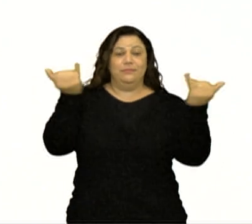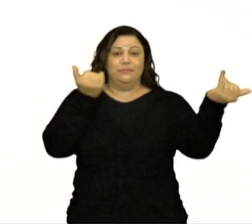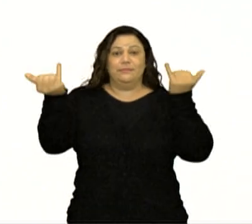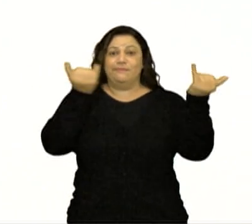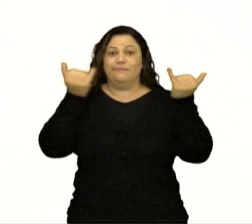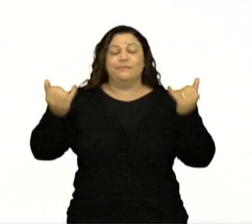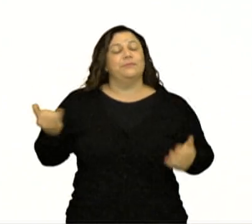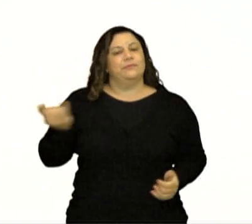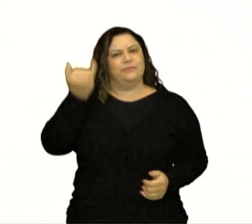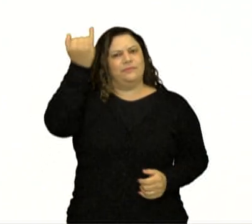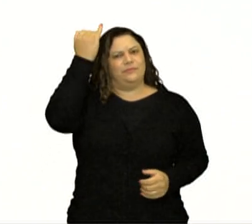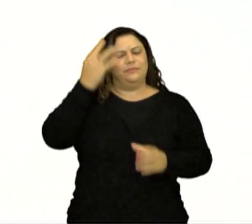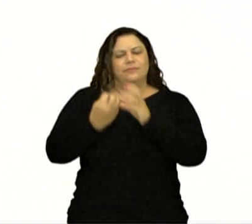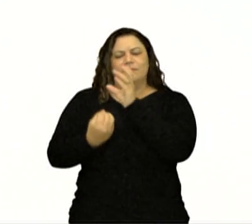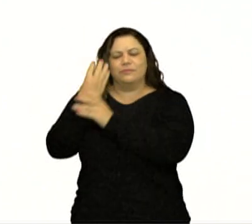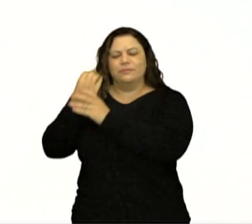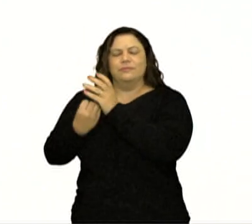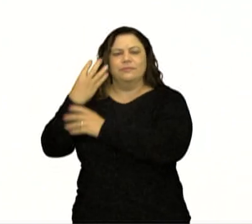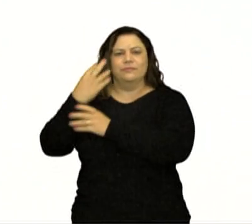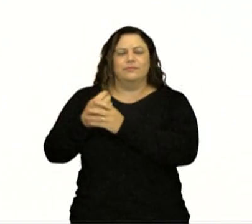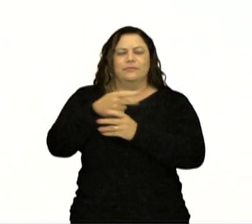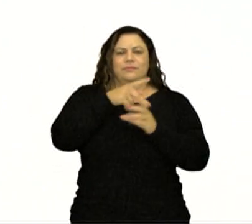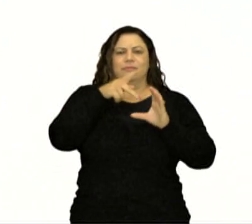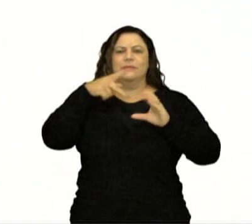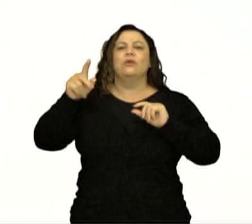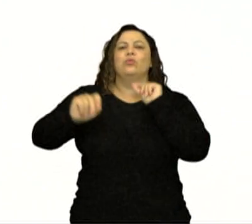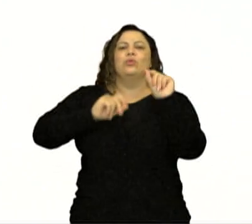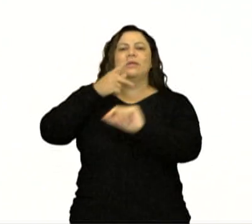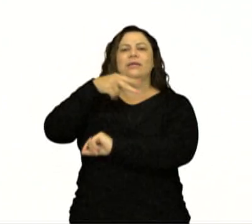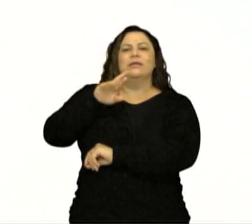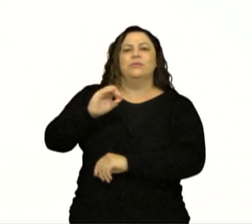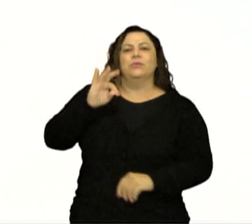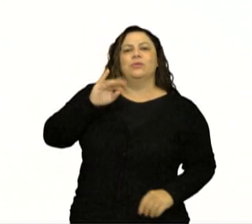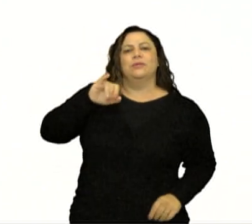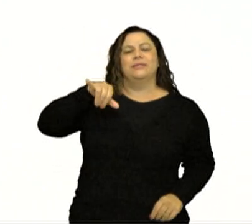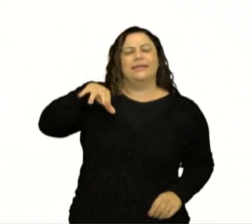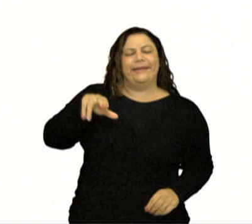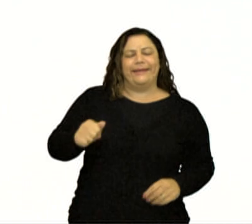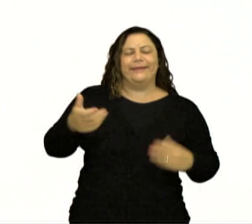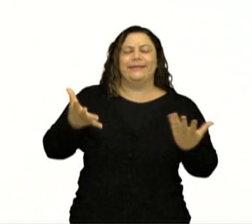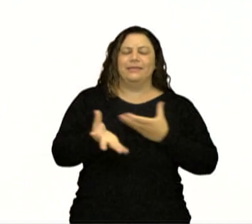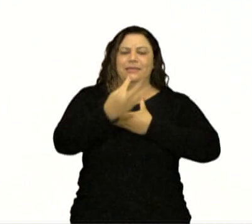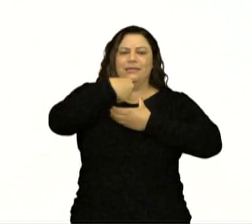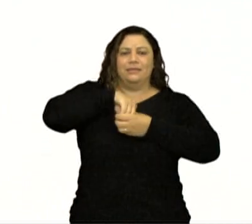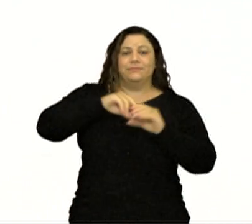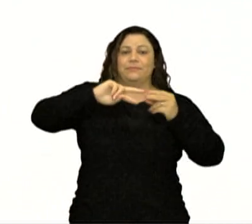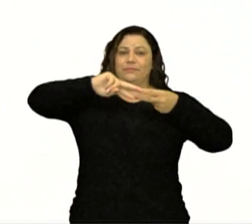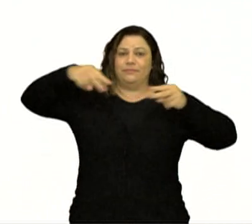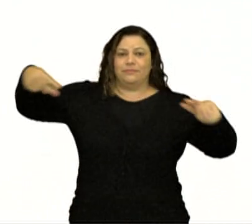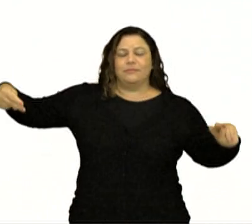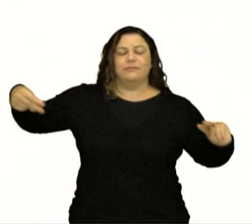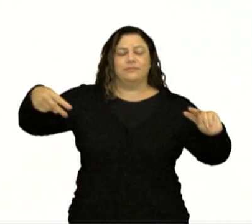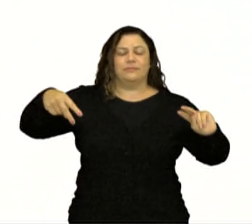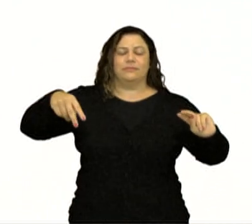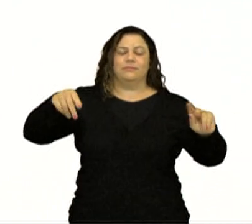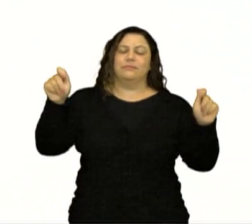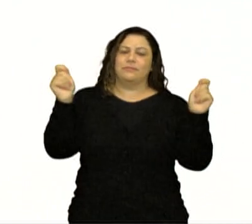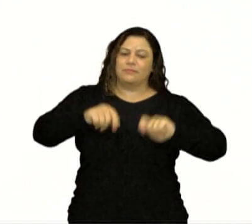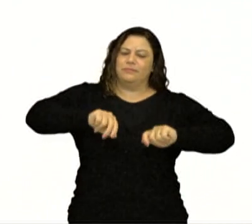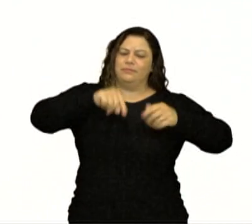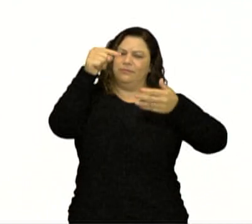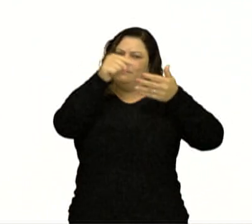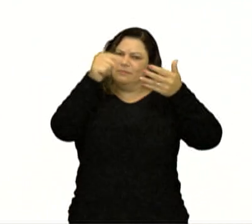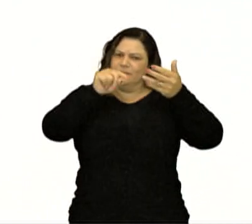das proteínas. Então, estão lá nos genes, que está no DNA, os quais estão no DNA, que são responsáveis pela fabricação das